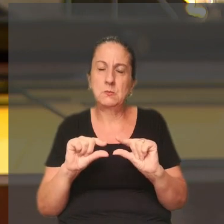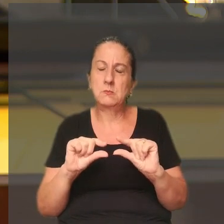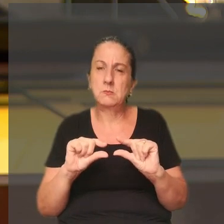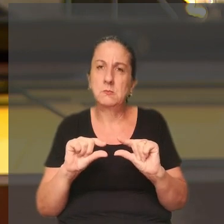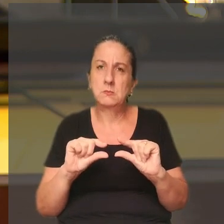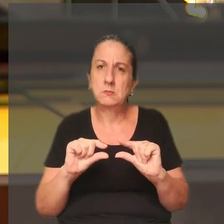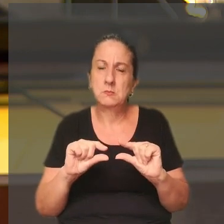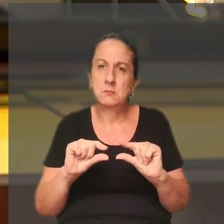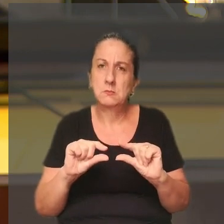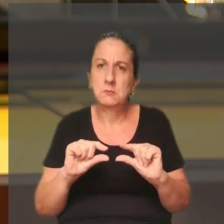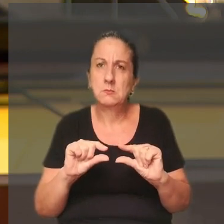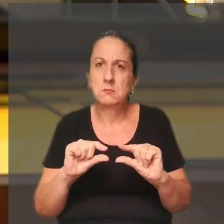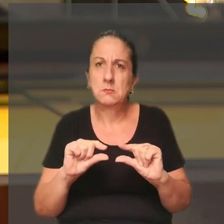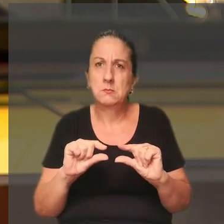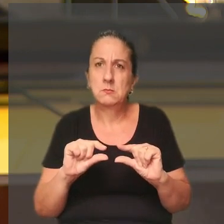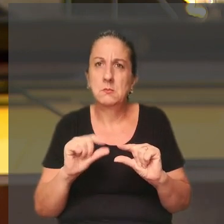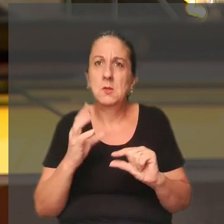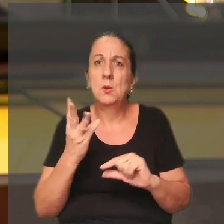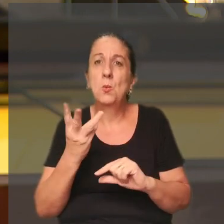reduzindo